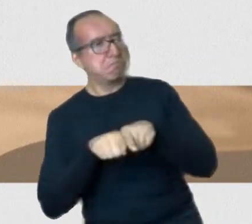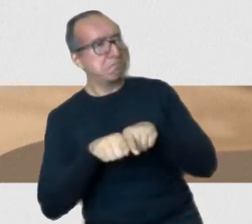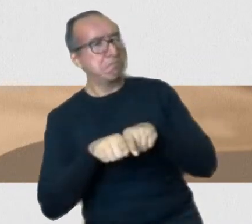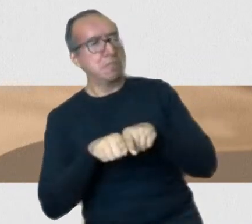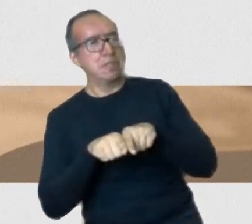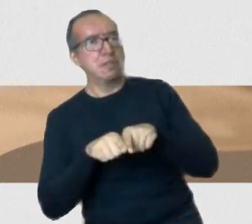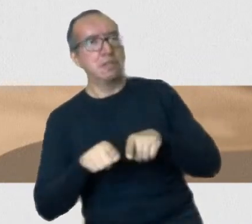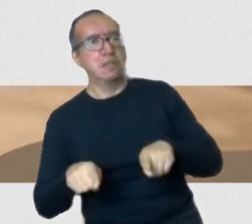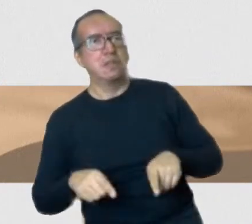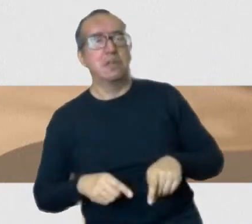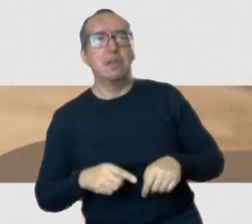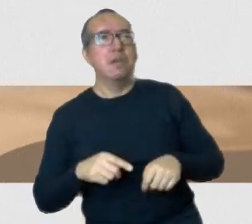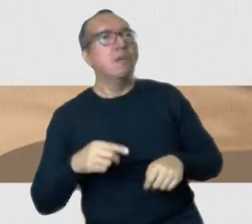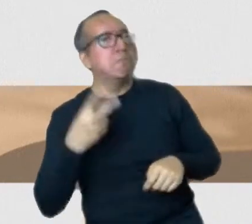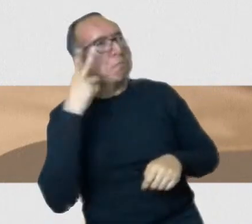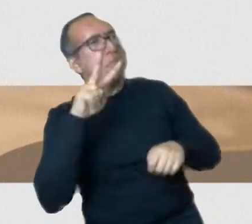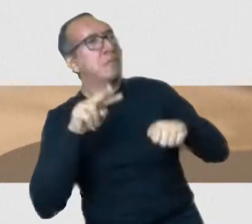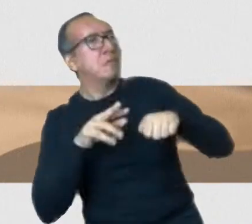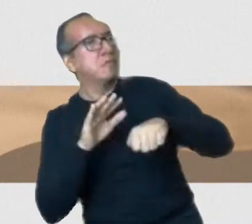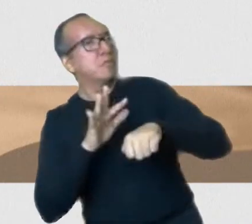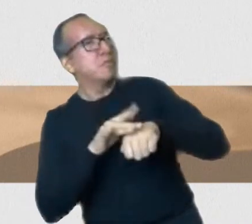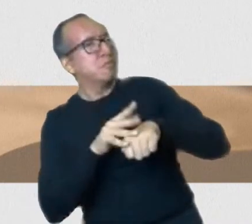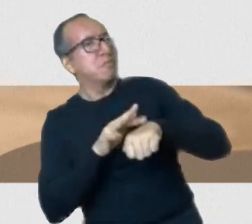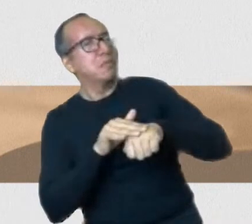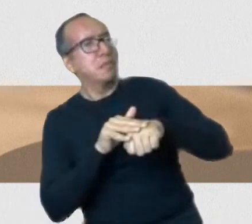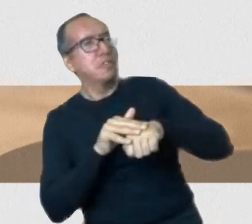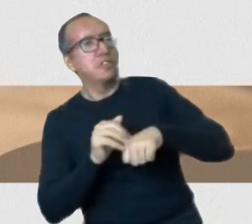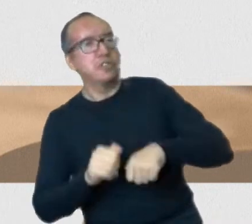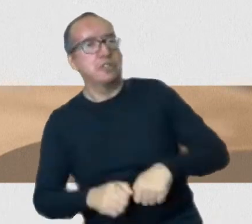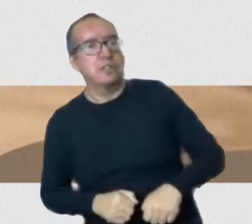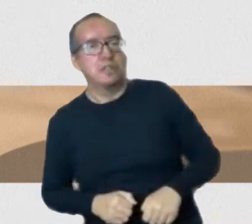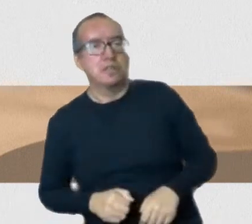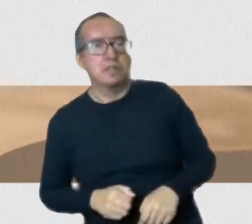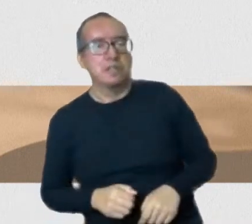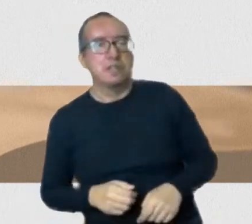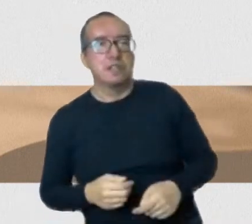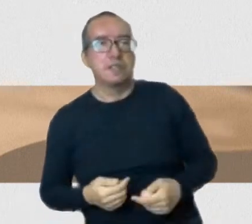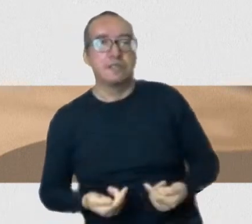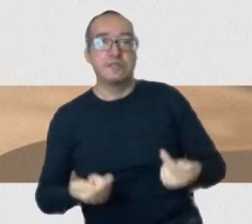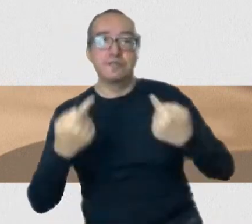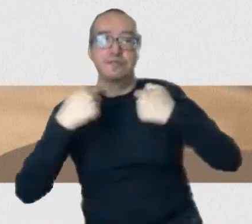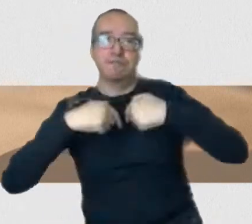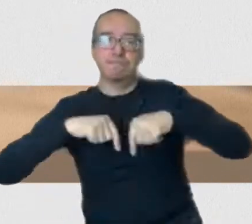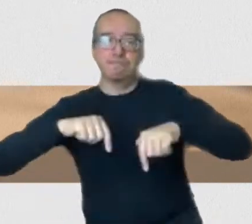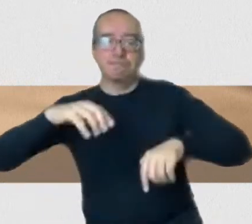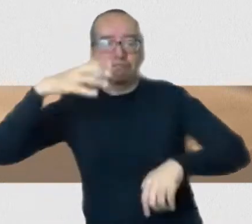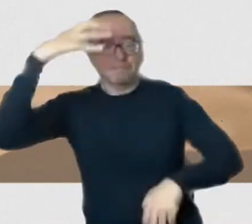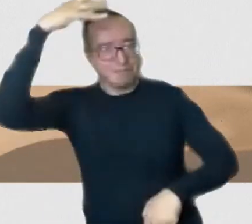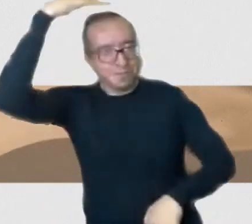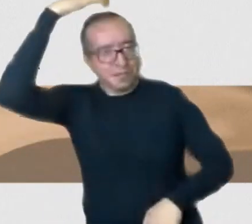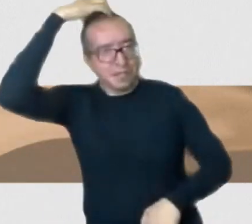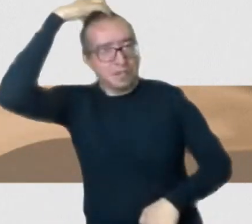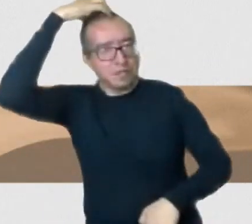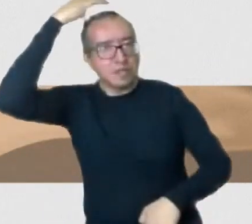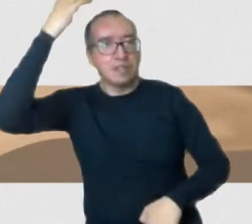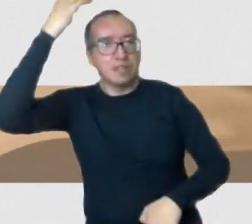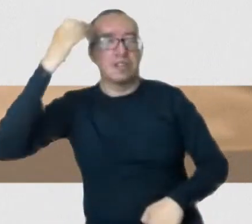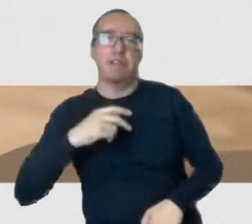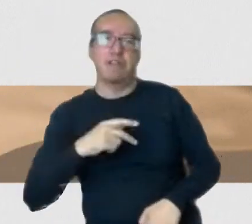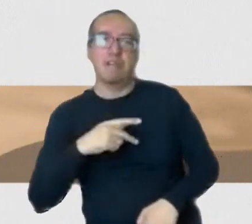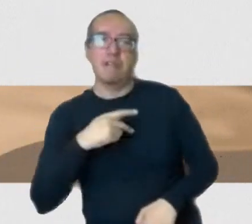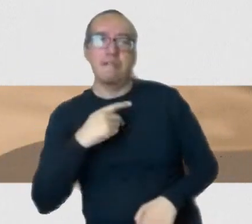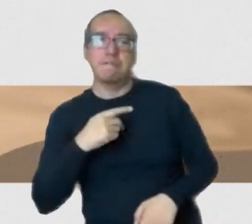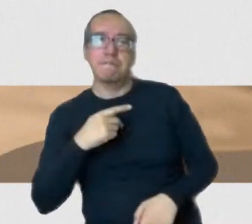visitar? Então o rei responderá, digo-lhes a verdade. O que